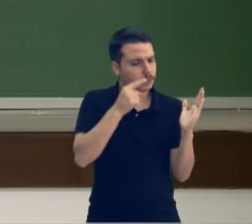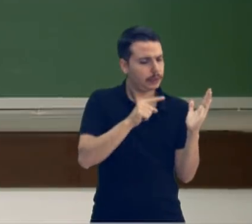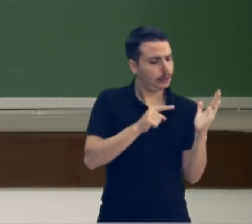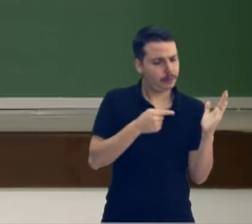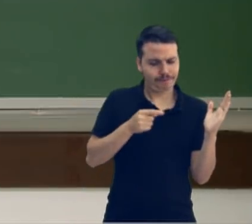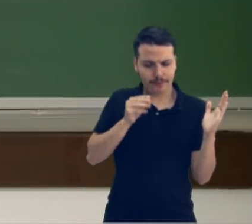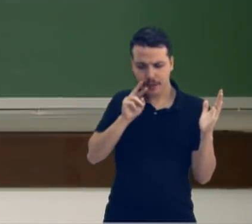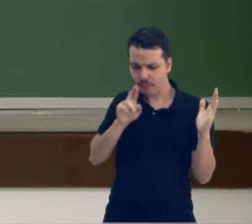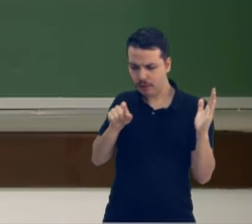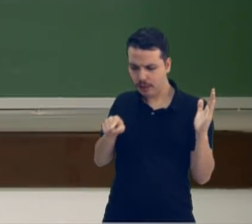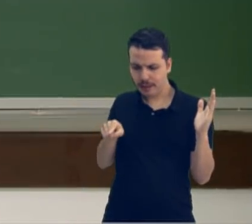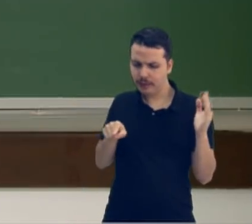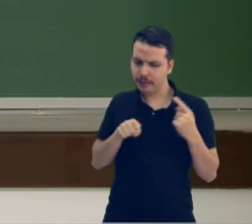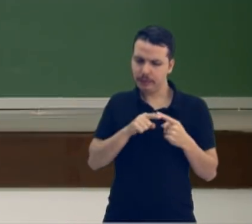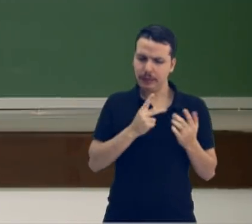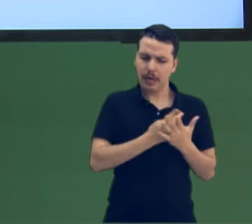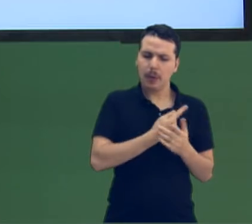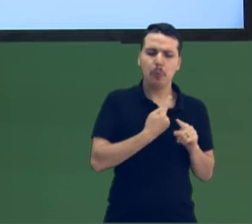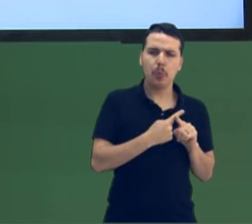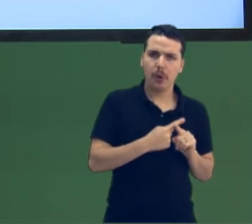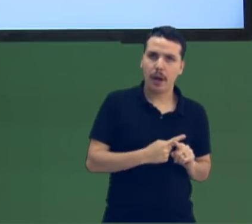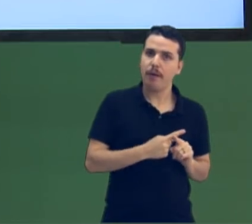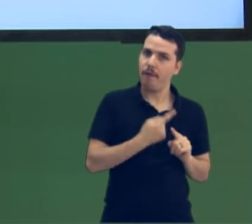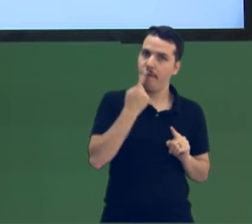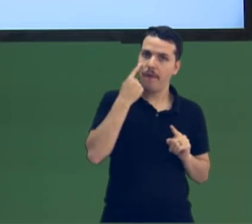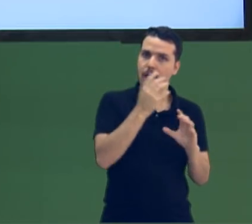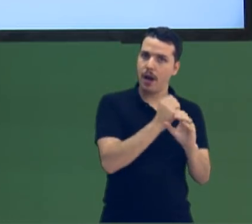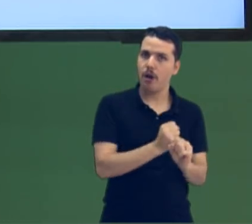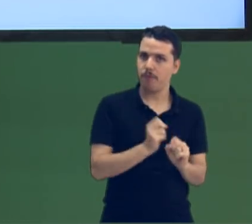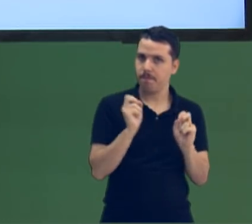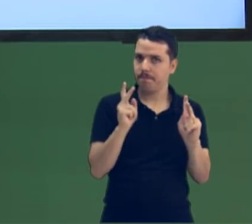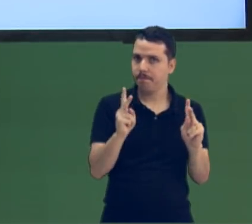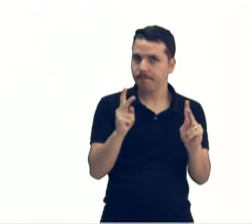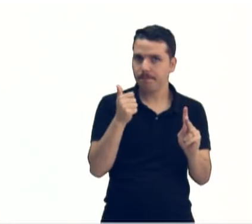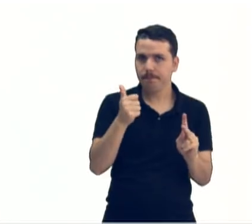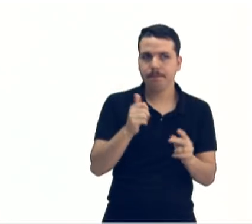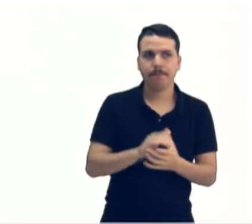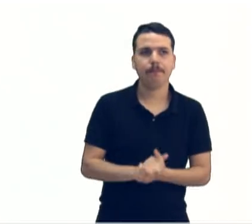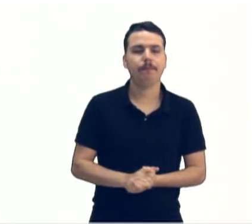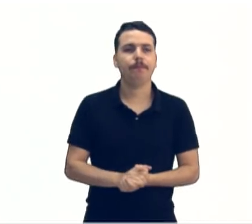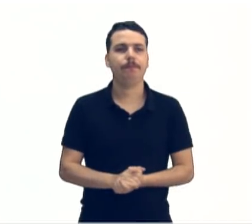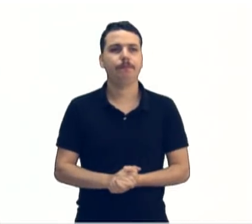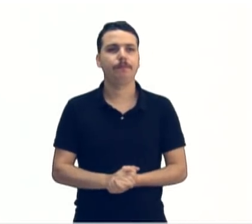seus cálculos. Combinado? Muito bem. Então, aqui estão as opções.